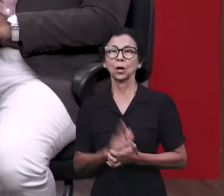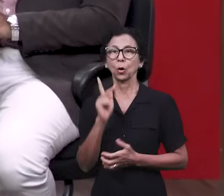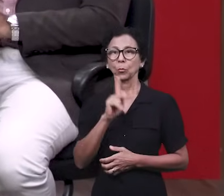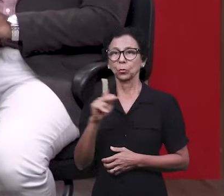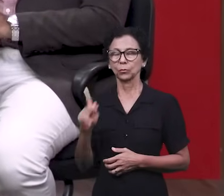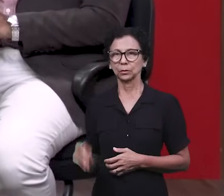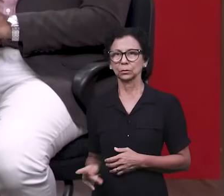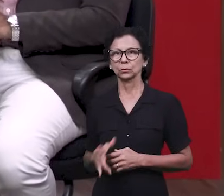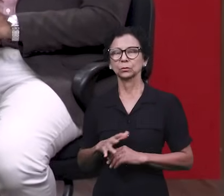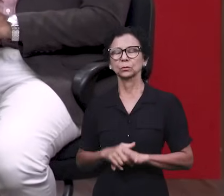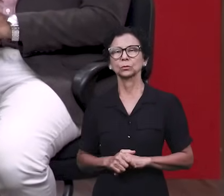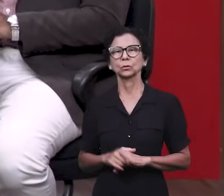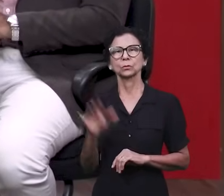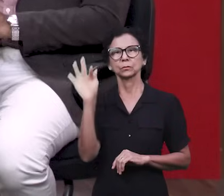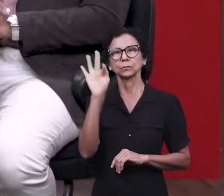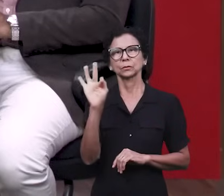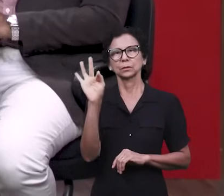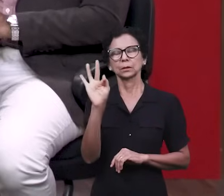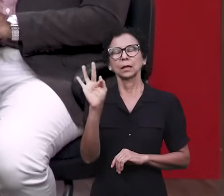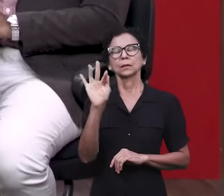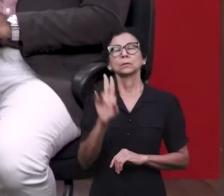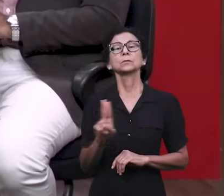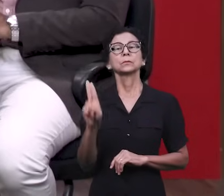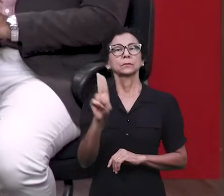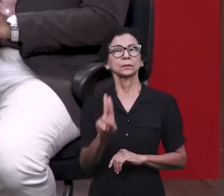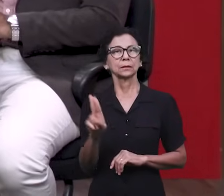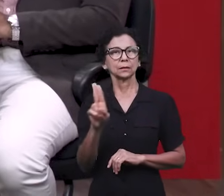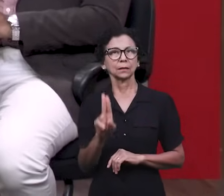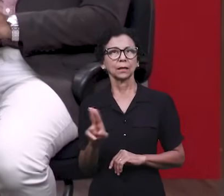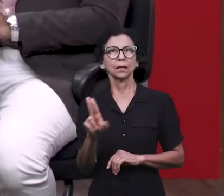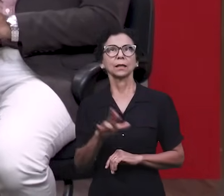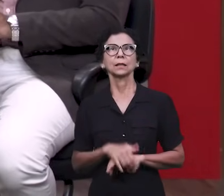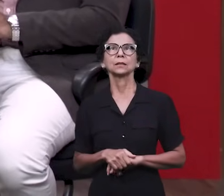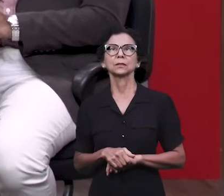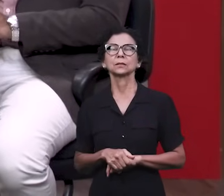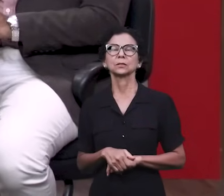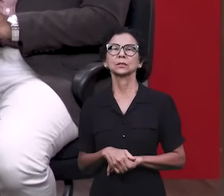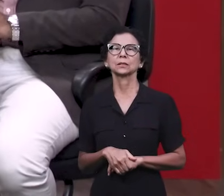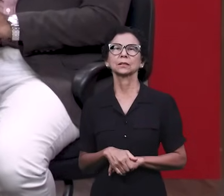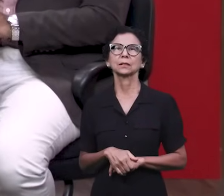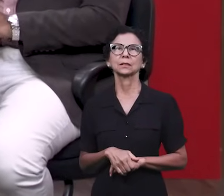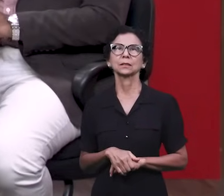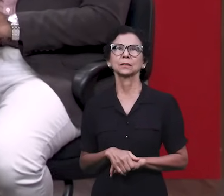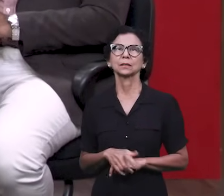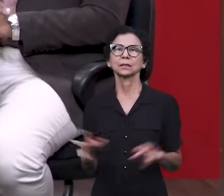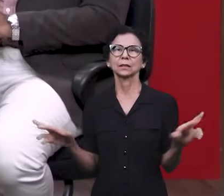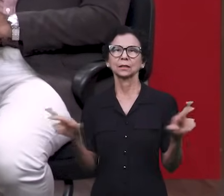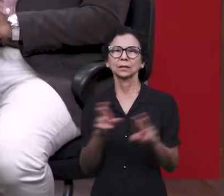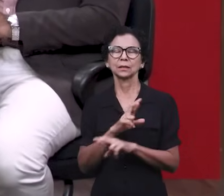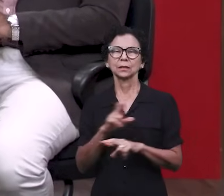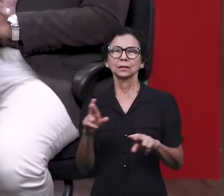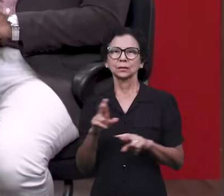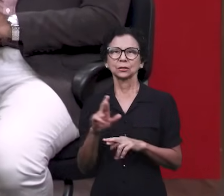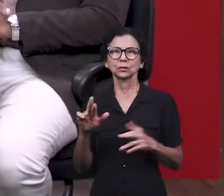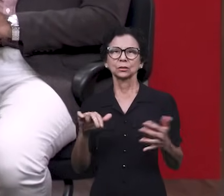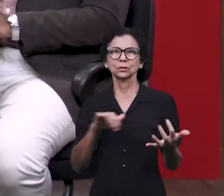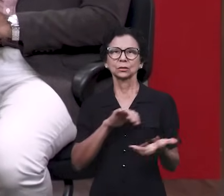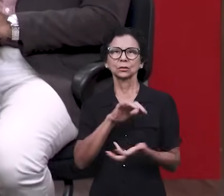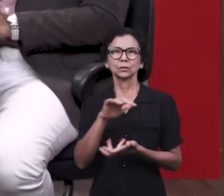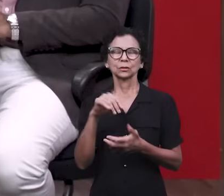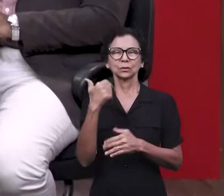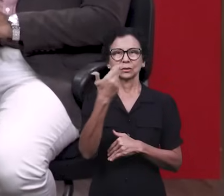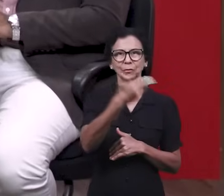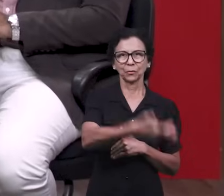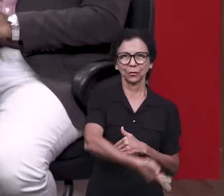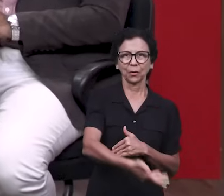universitário dessa área política internacional, Exato. né? Tem muito nos ajudado aqui